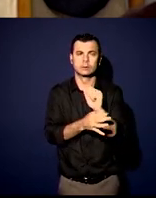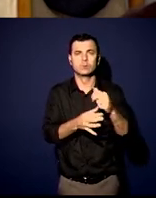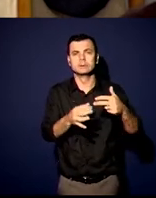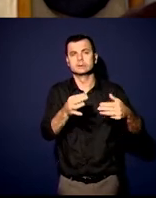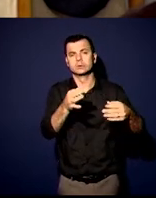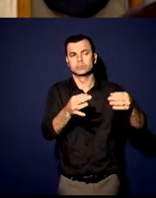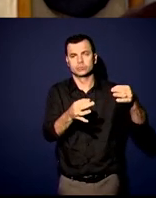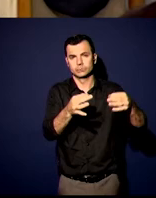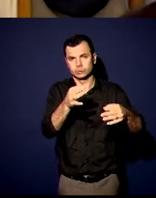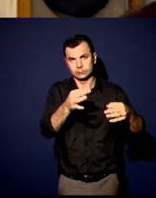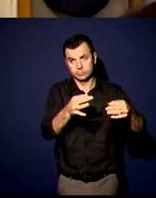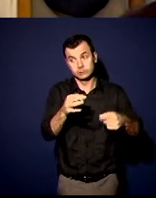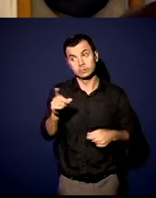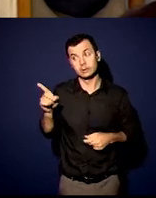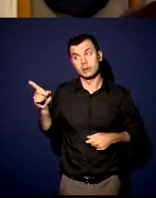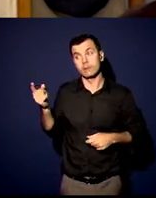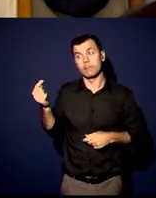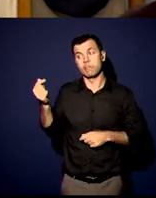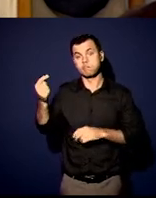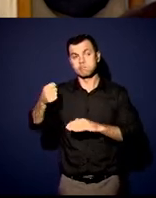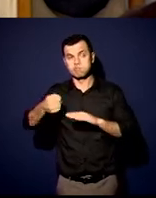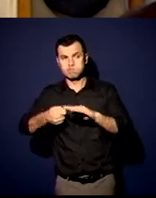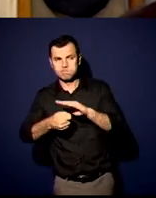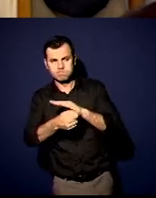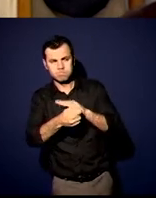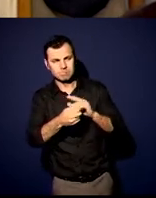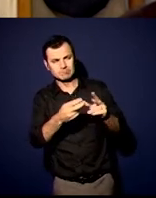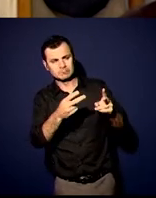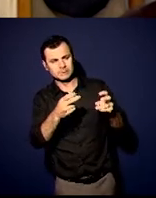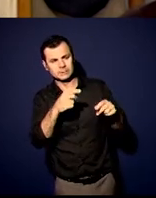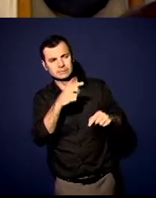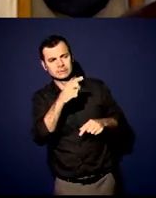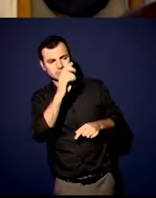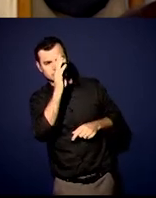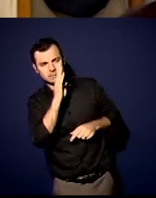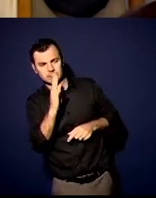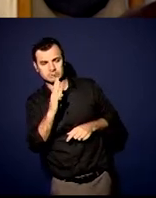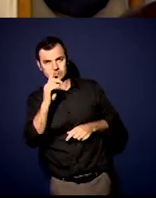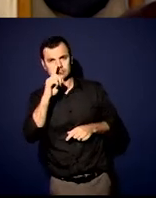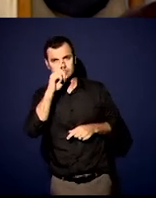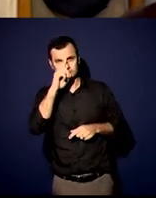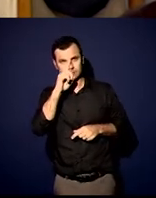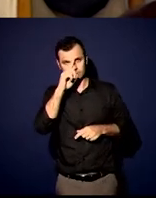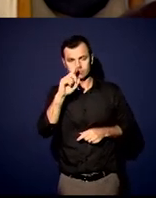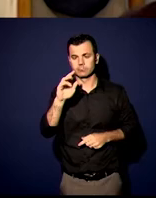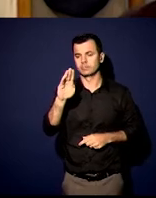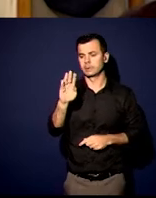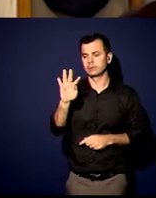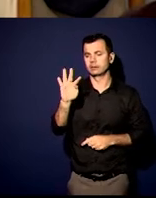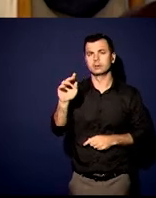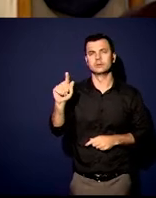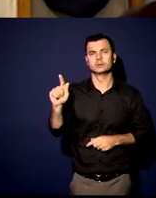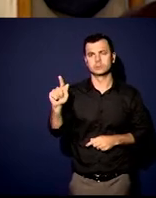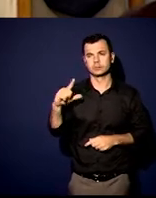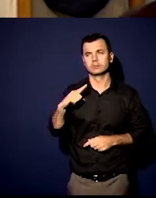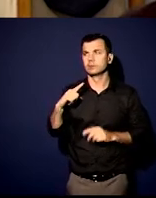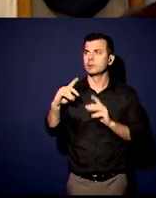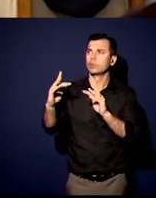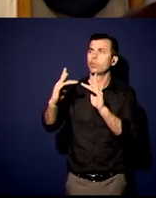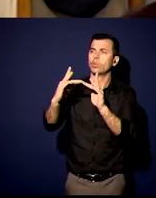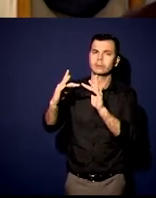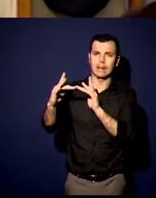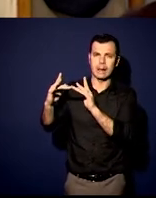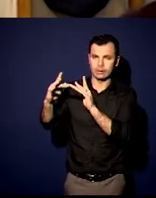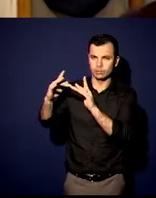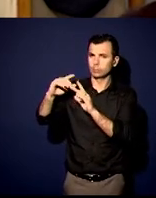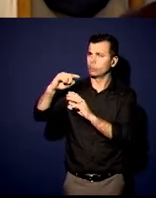para o investidor ela é crítica no Brasil BTG tem conta permanente com investidores do mundo inteiro